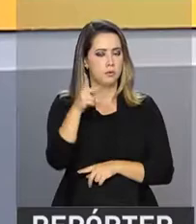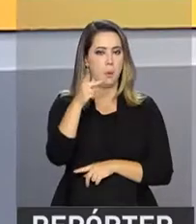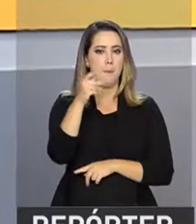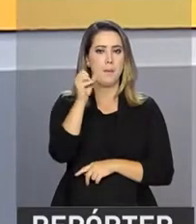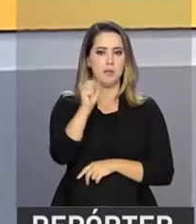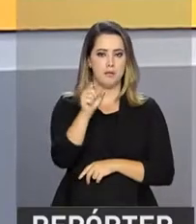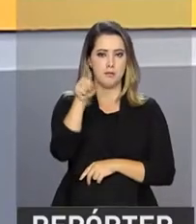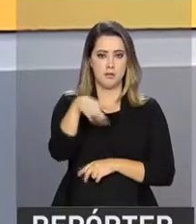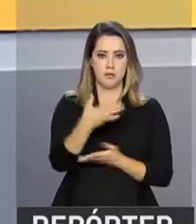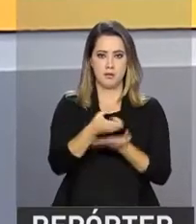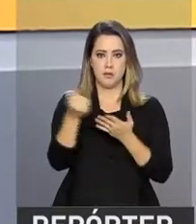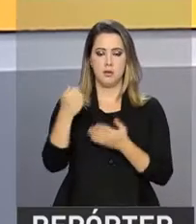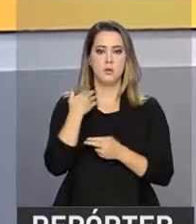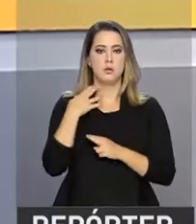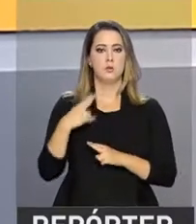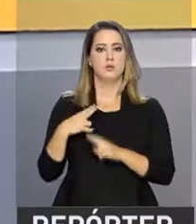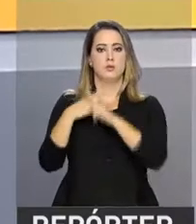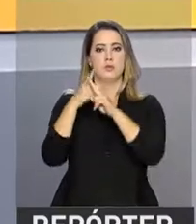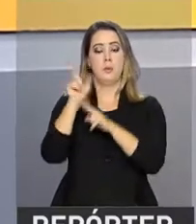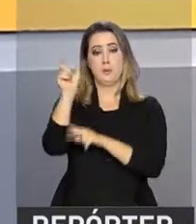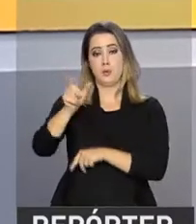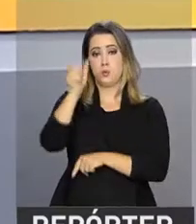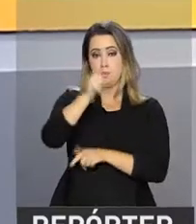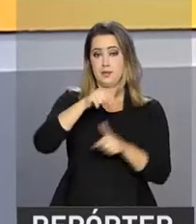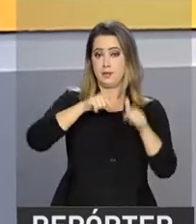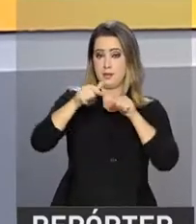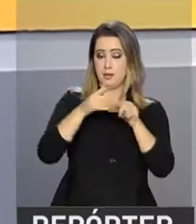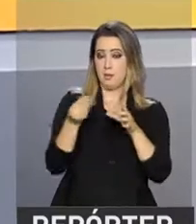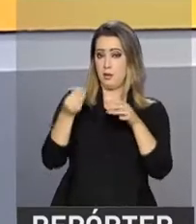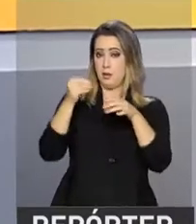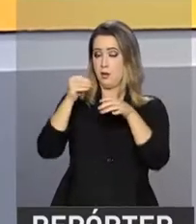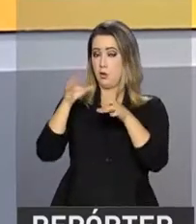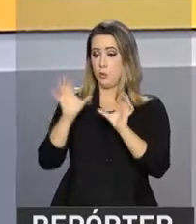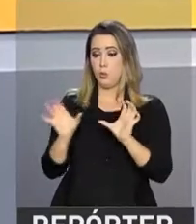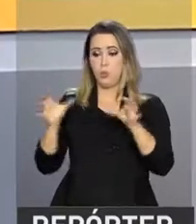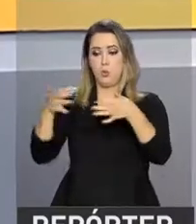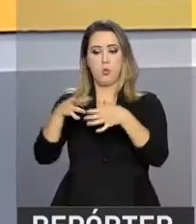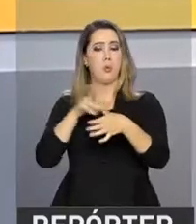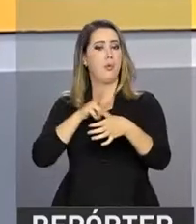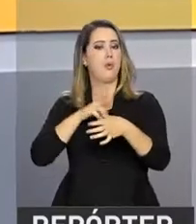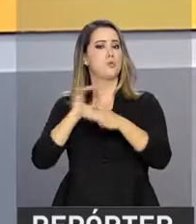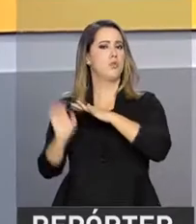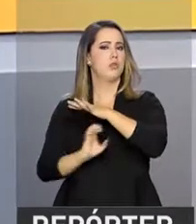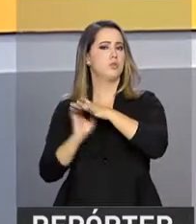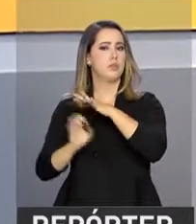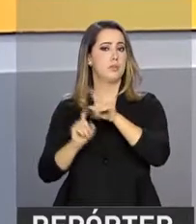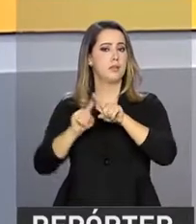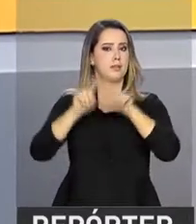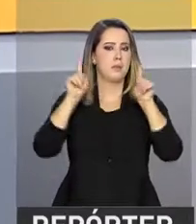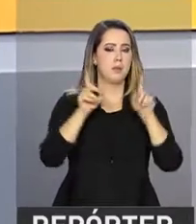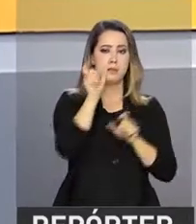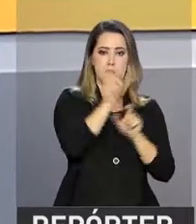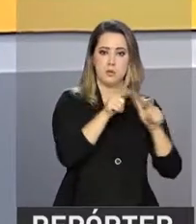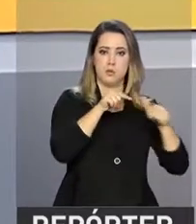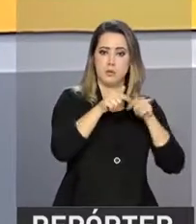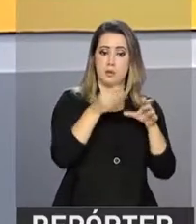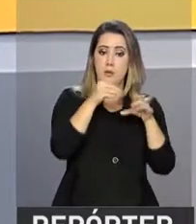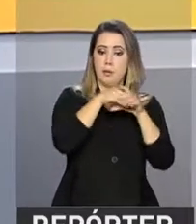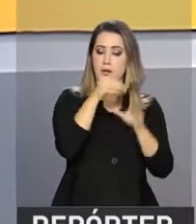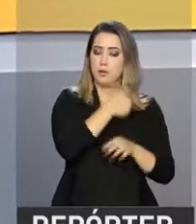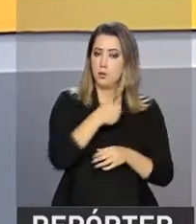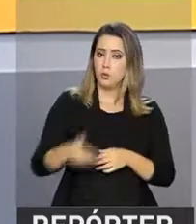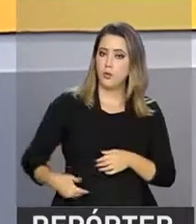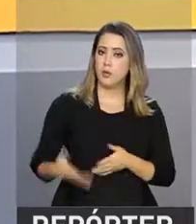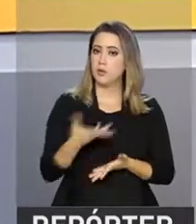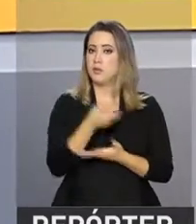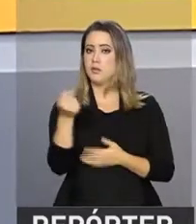que o ps sacado na caixa econômica federal é para trabalhadores da iniciativa privada já os servidores públicos recebem o pasep